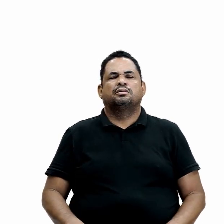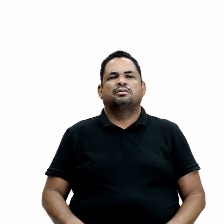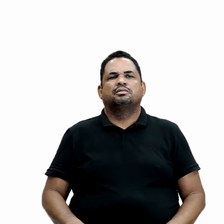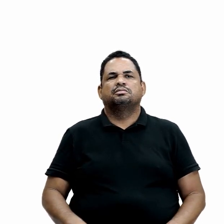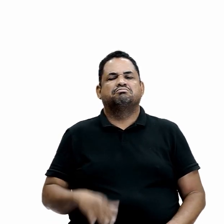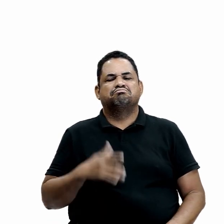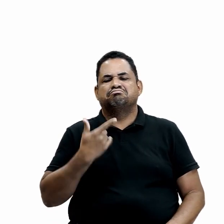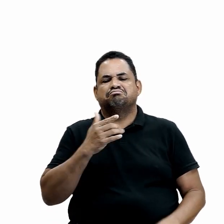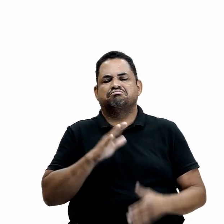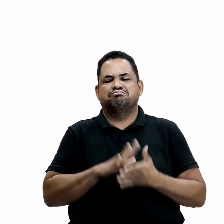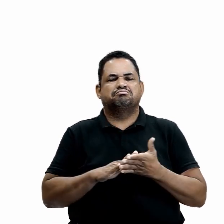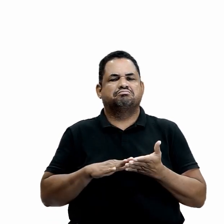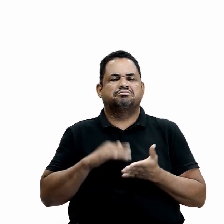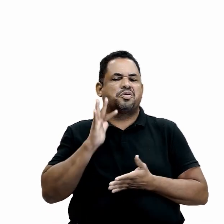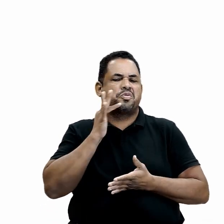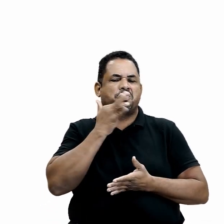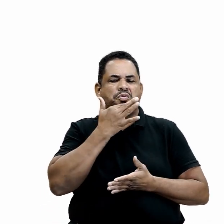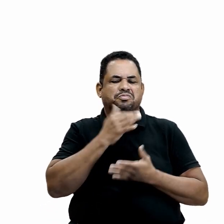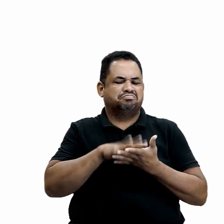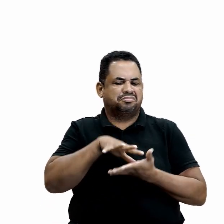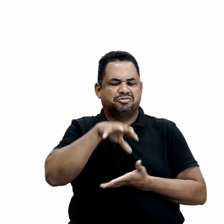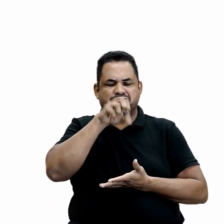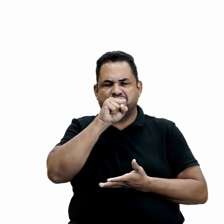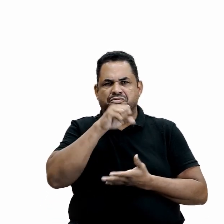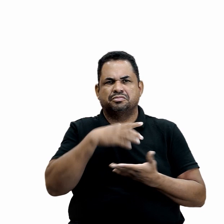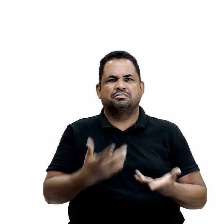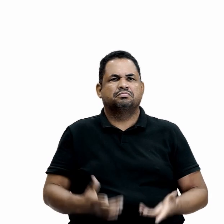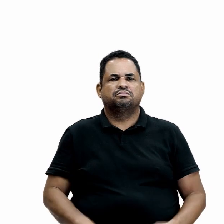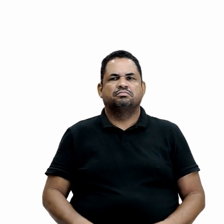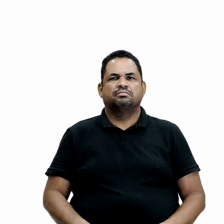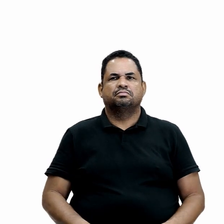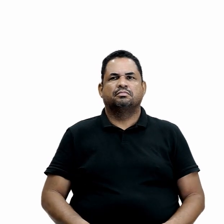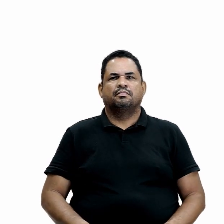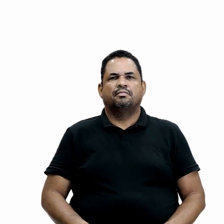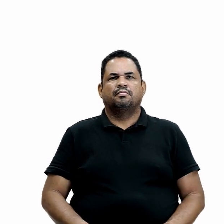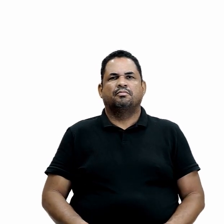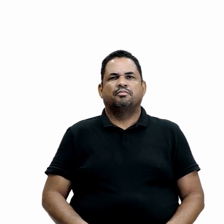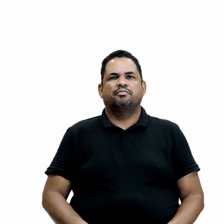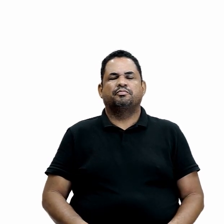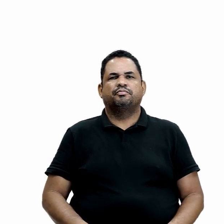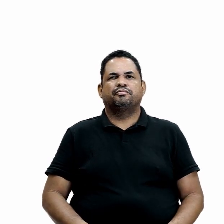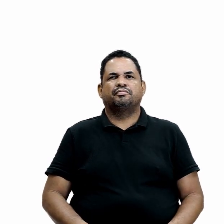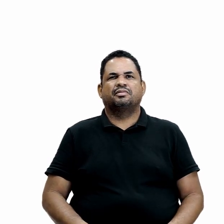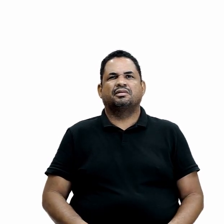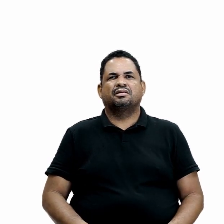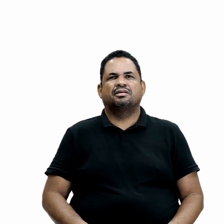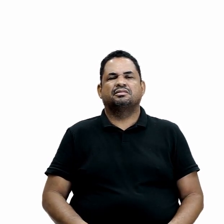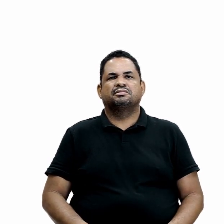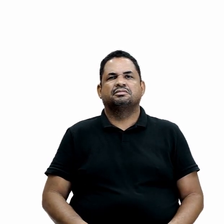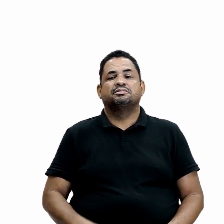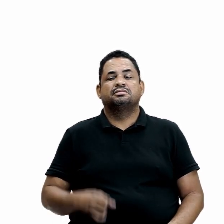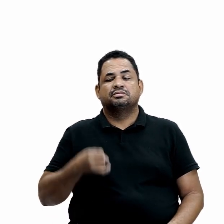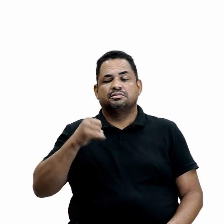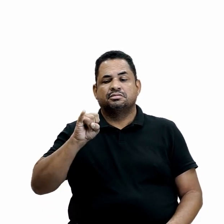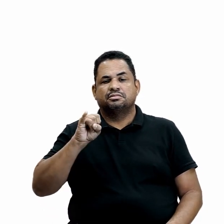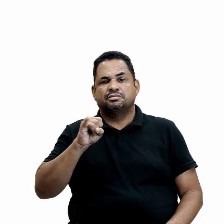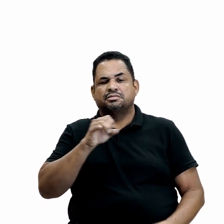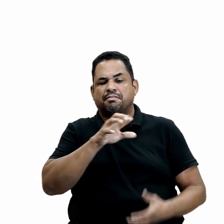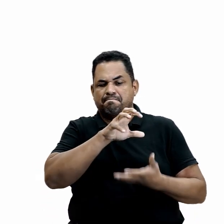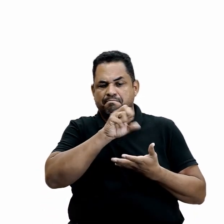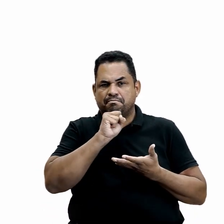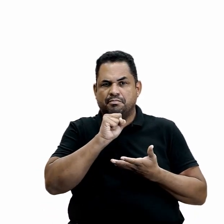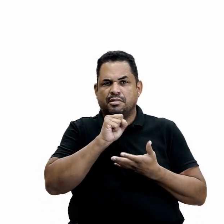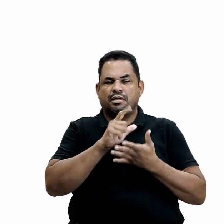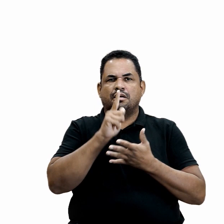tem sabor, não tem odor, tá certo? Já se você quer